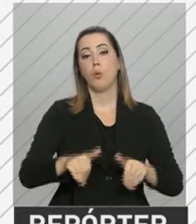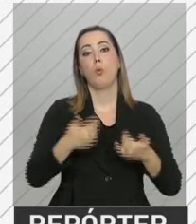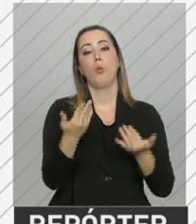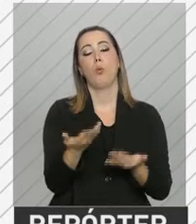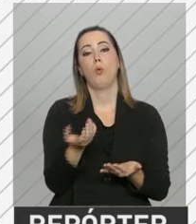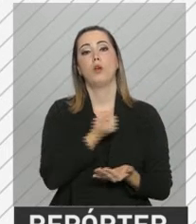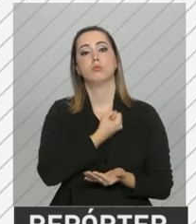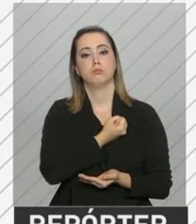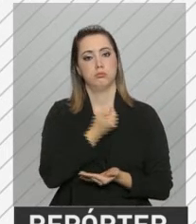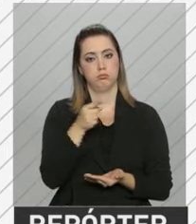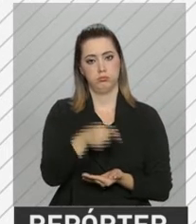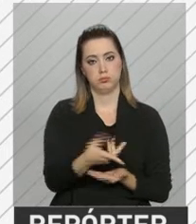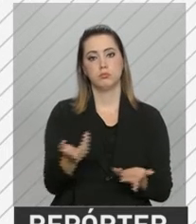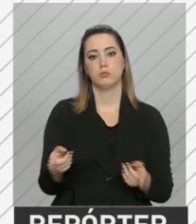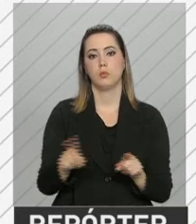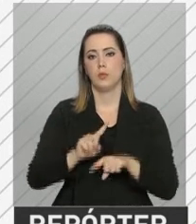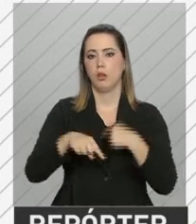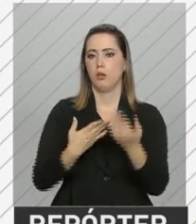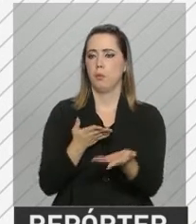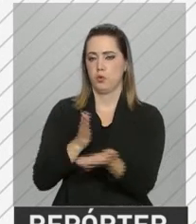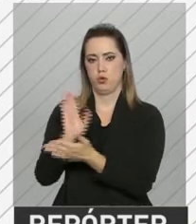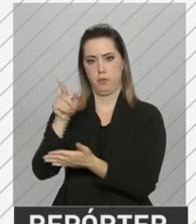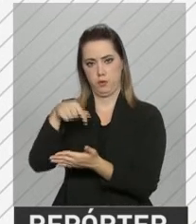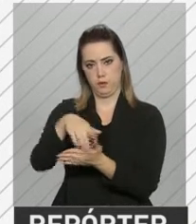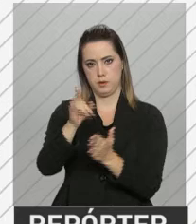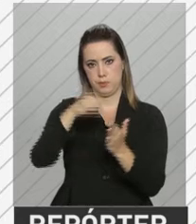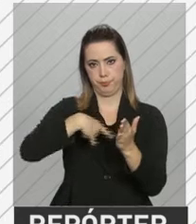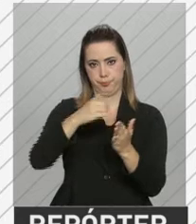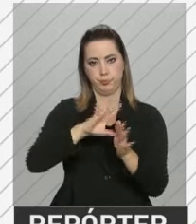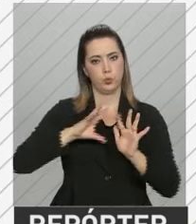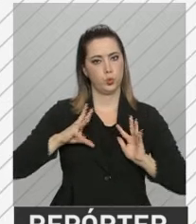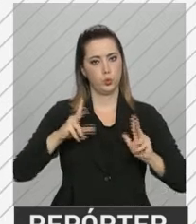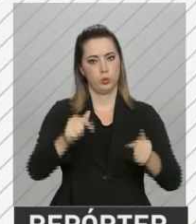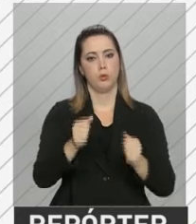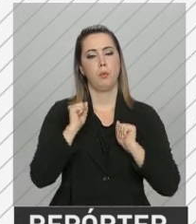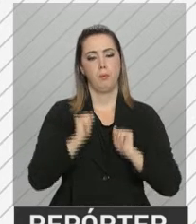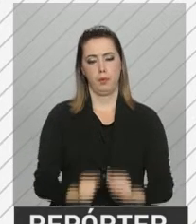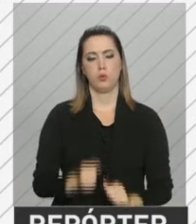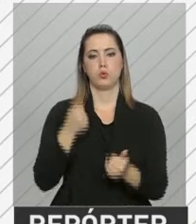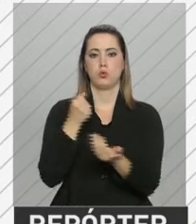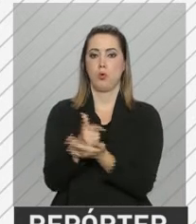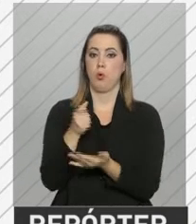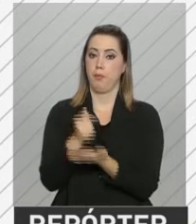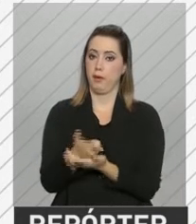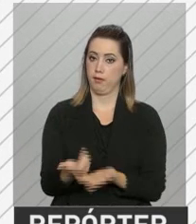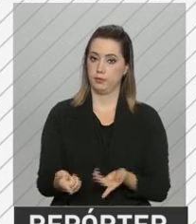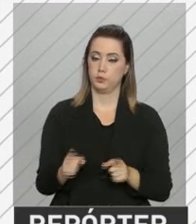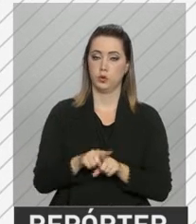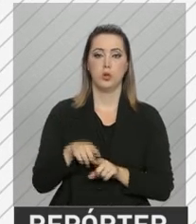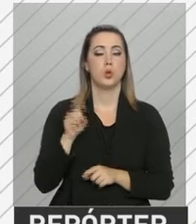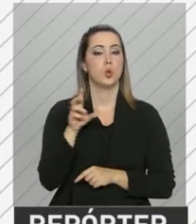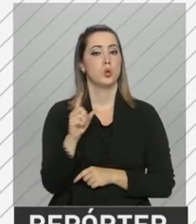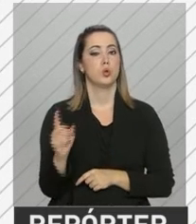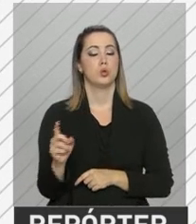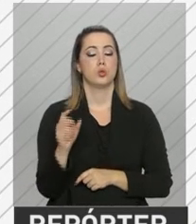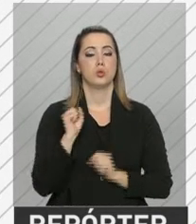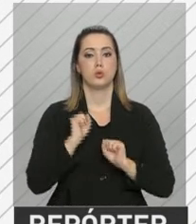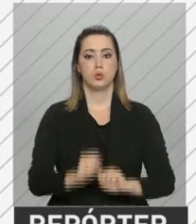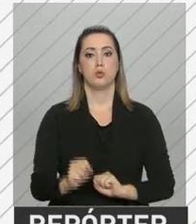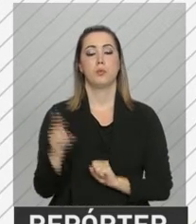importada. Após a aprovação do cadastro, a importação estará liberada. O paciente só pode importar